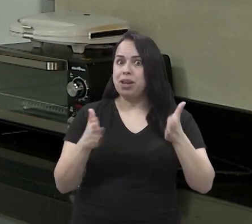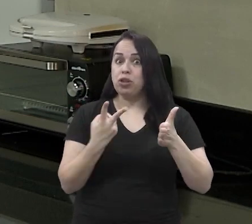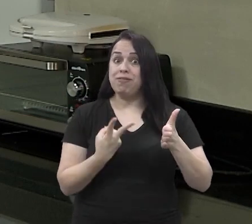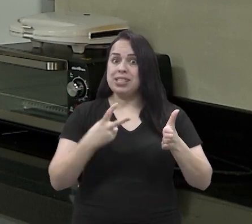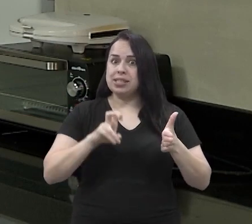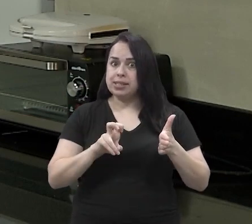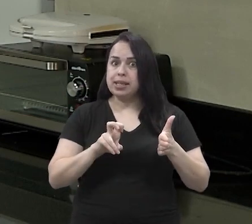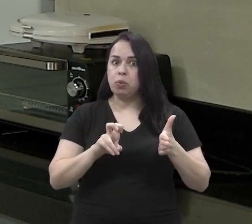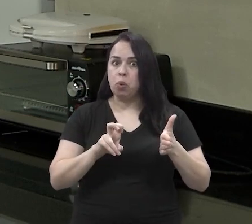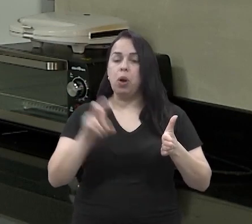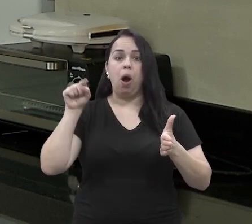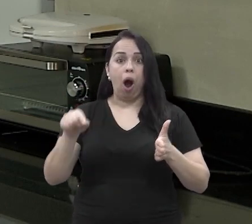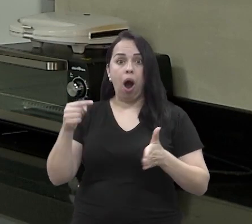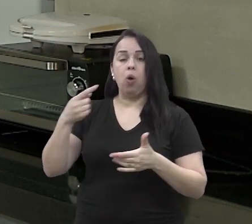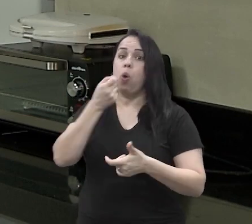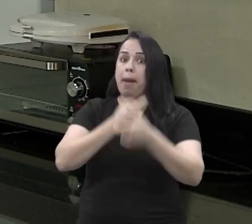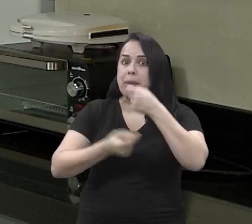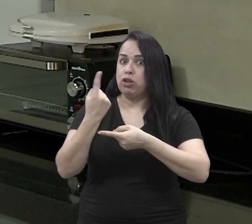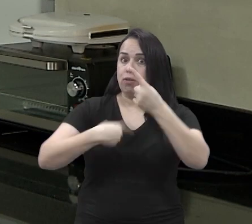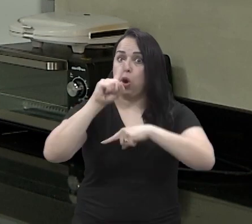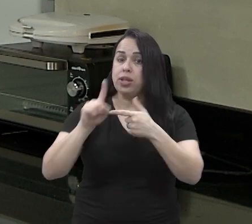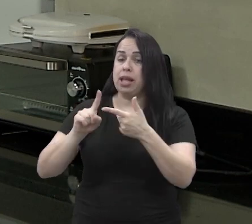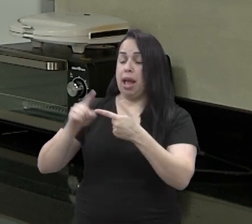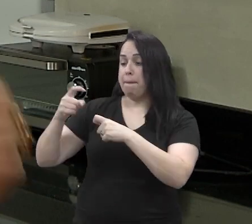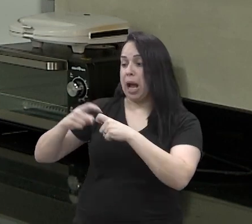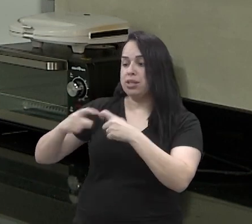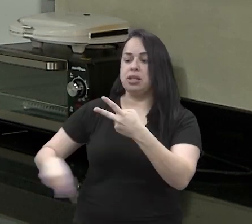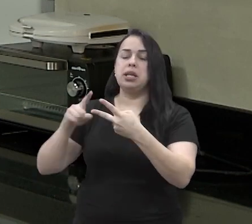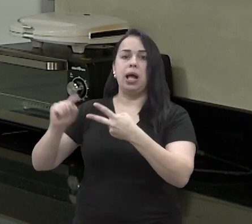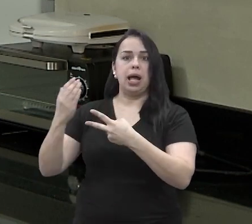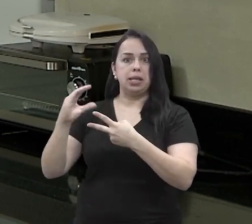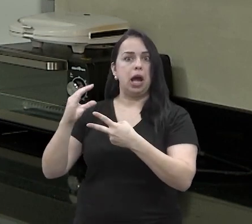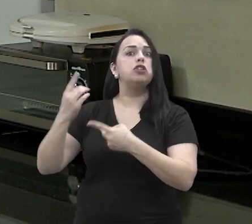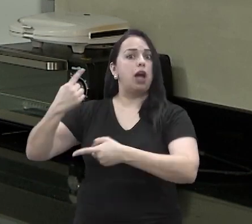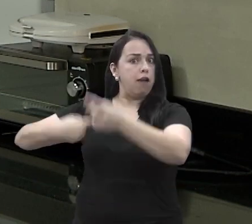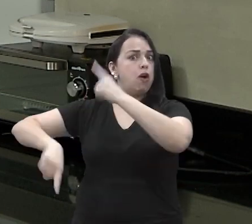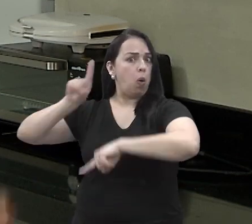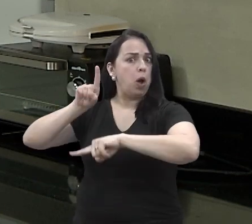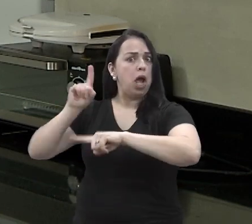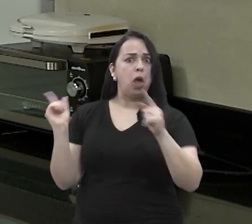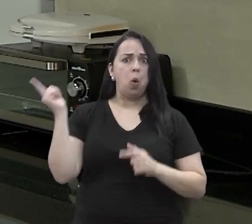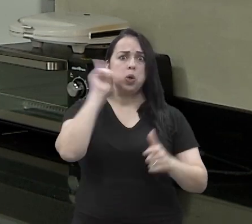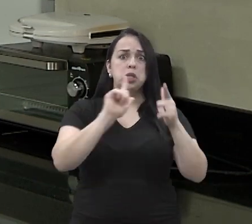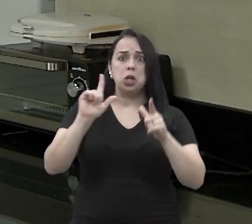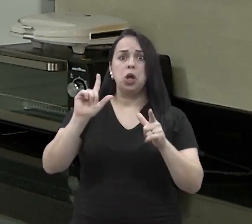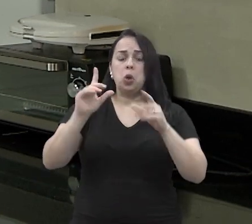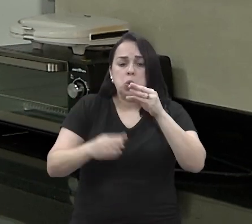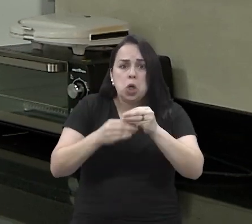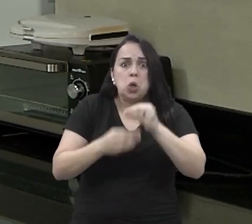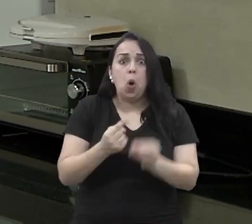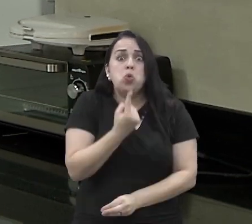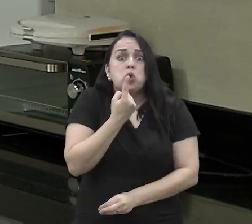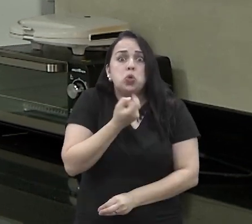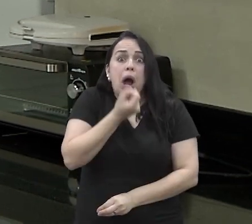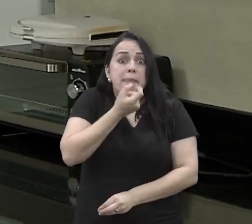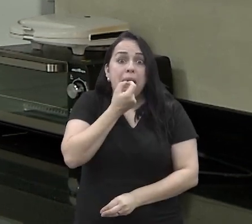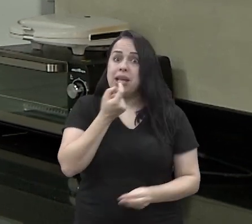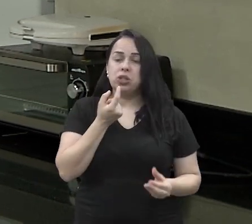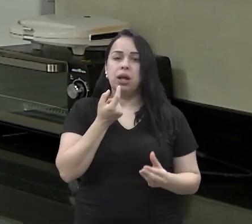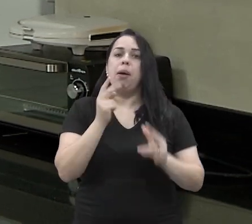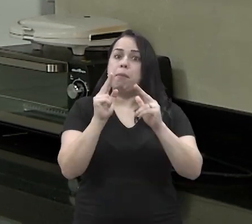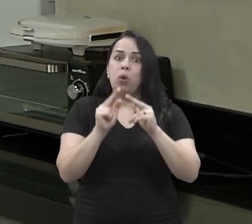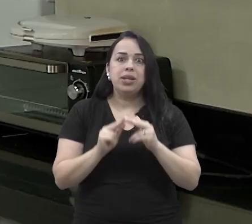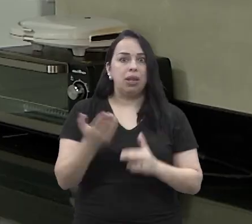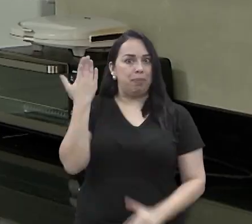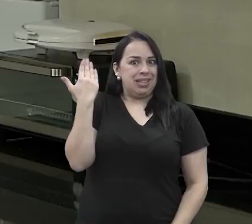diminuindo a quantidade de medicamentos que a gente tinha que tomar por dia. E hoje consegue-se tomar 1 comprimido por dia e